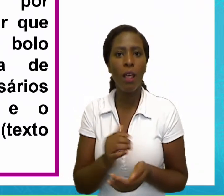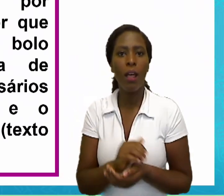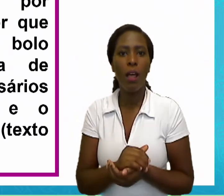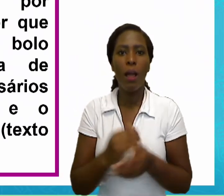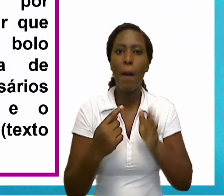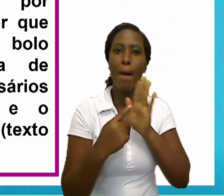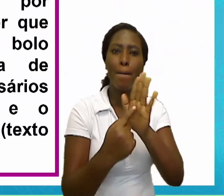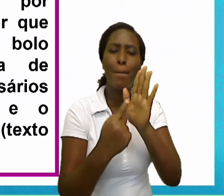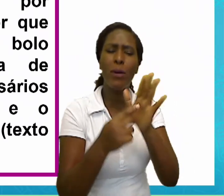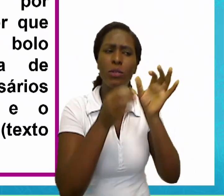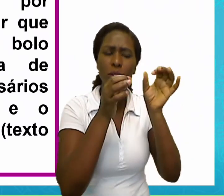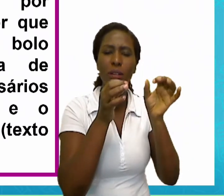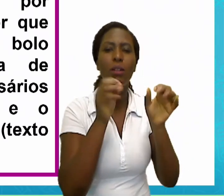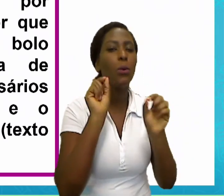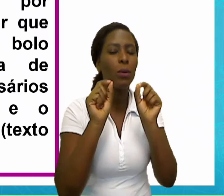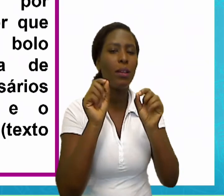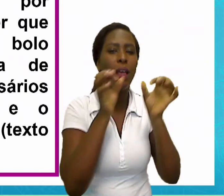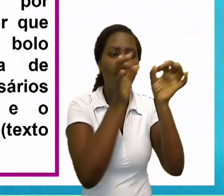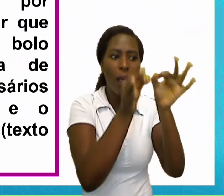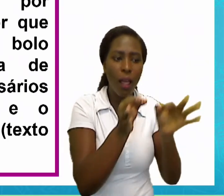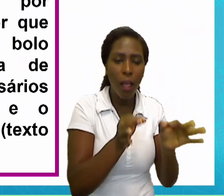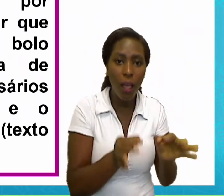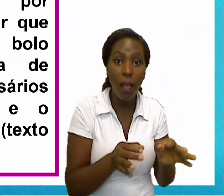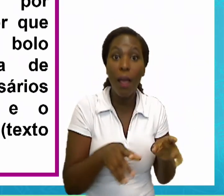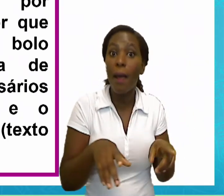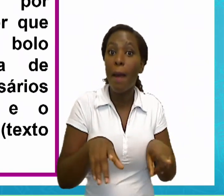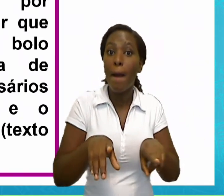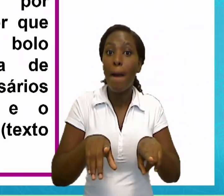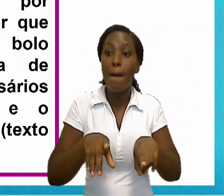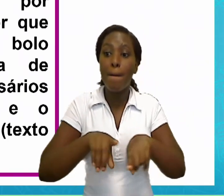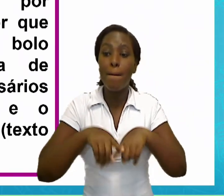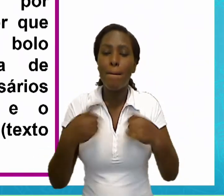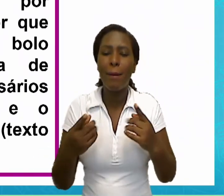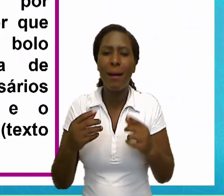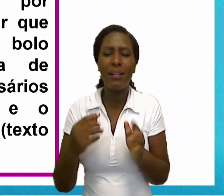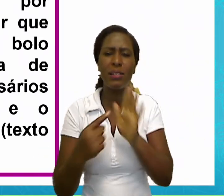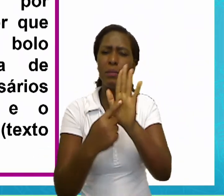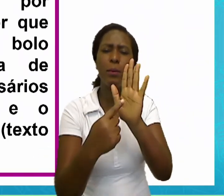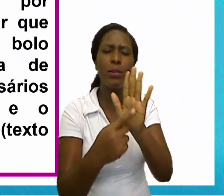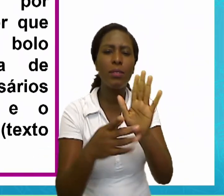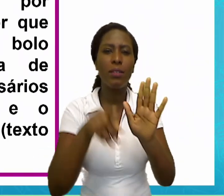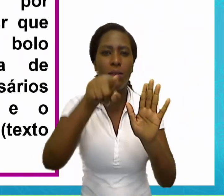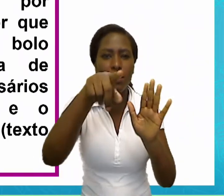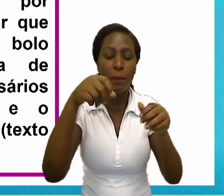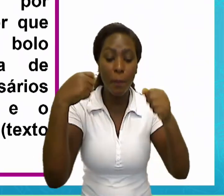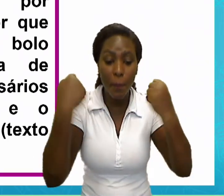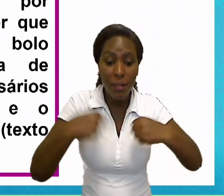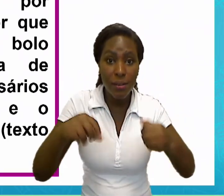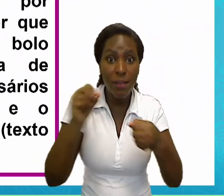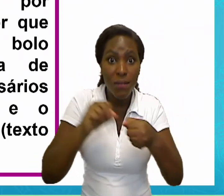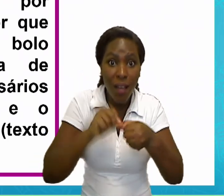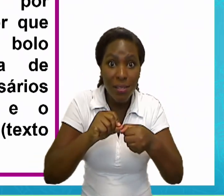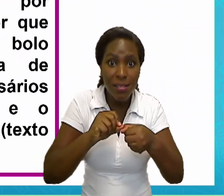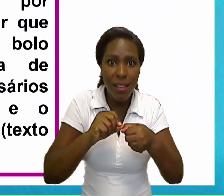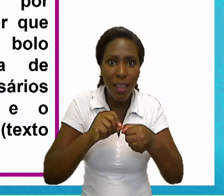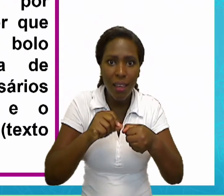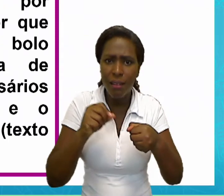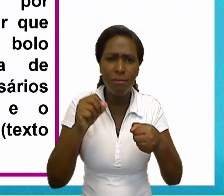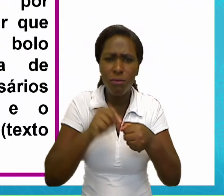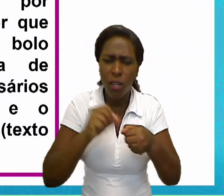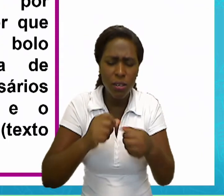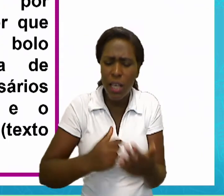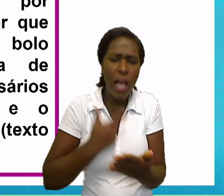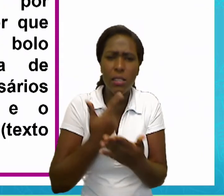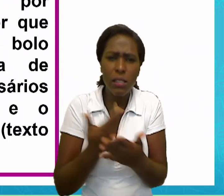imposição, não é mesmo? Transmite aquela ideia que você deve fazer algo. Então, perceberam que lá na receita